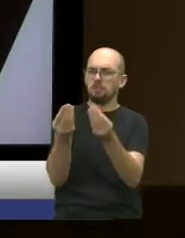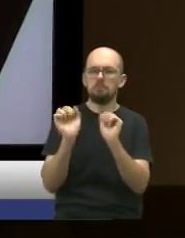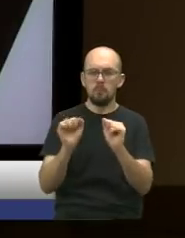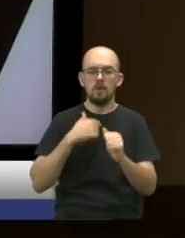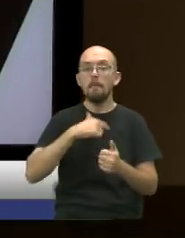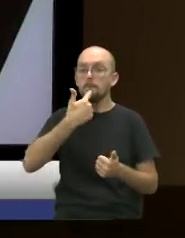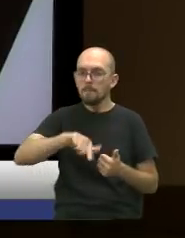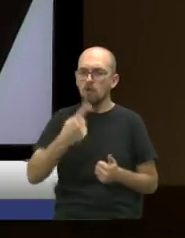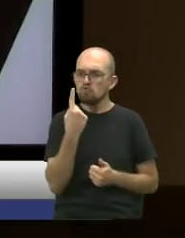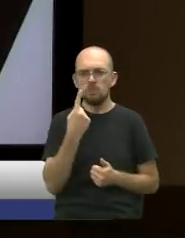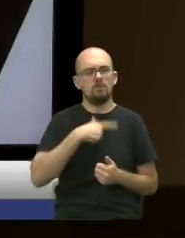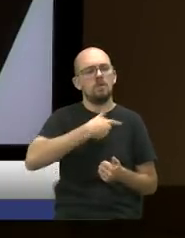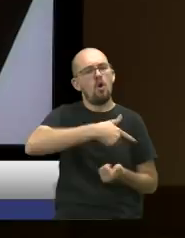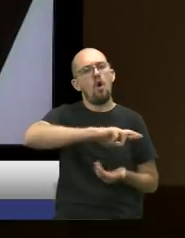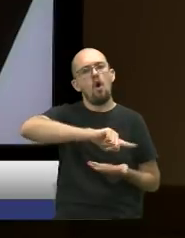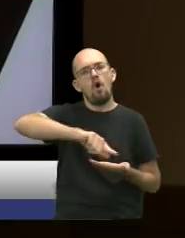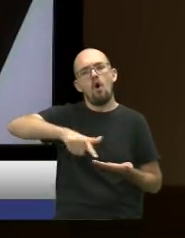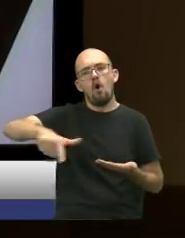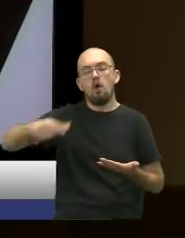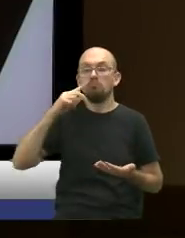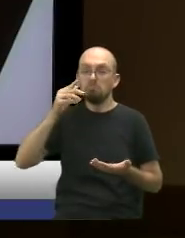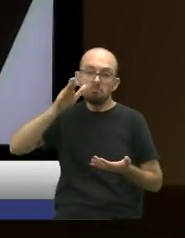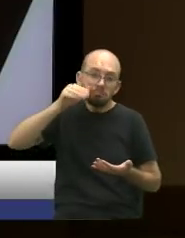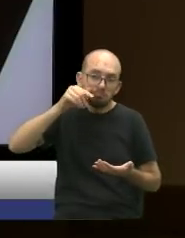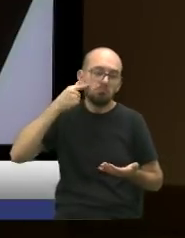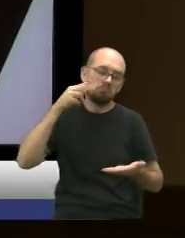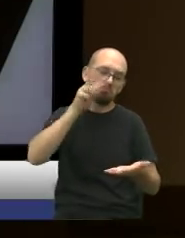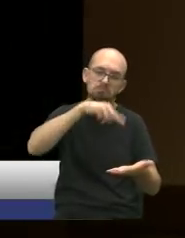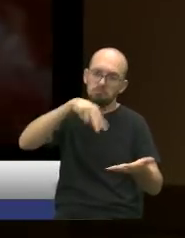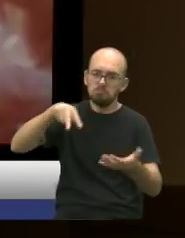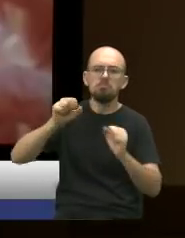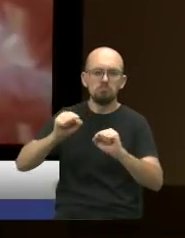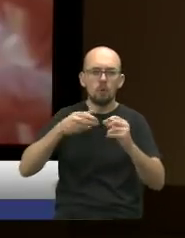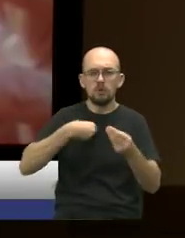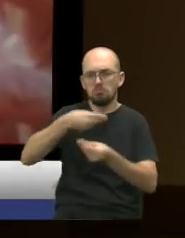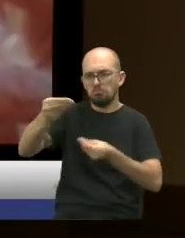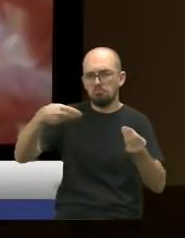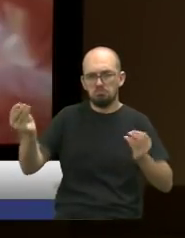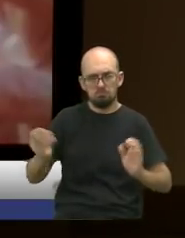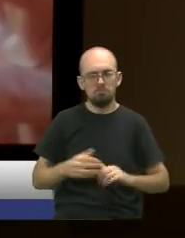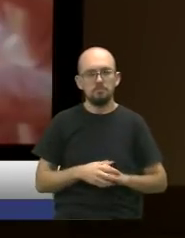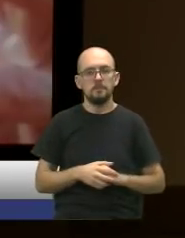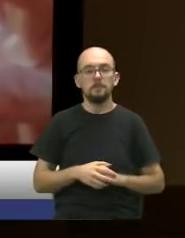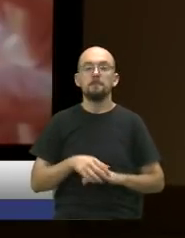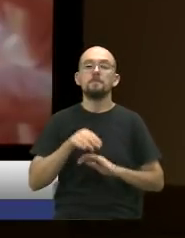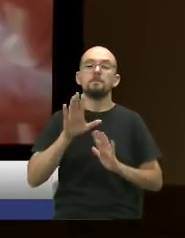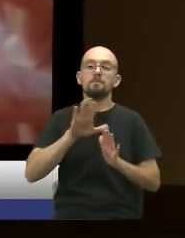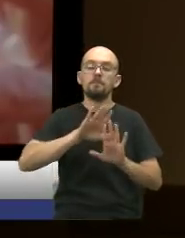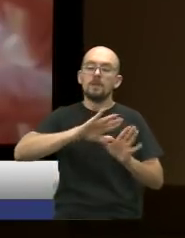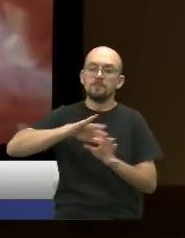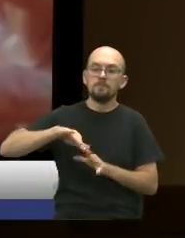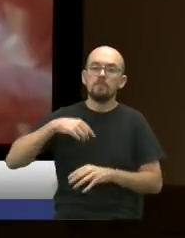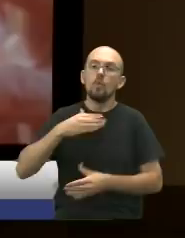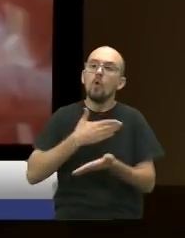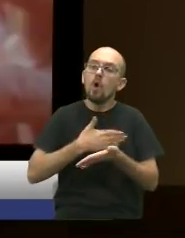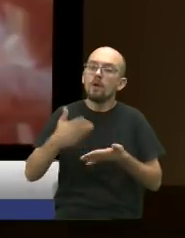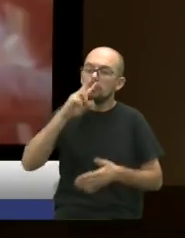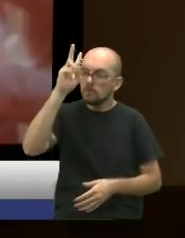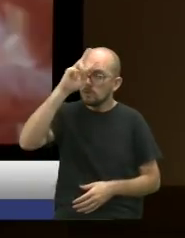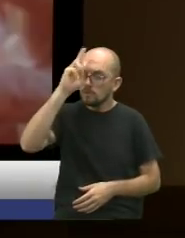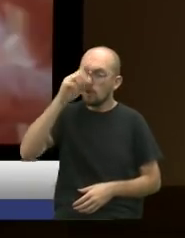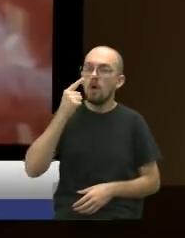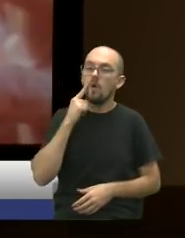aqui para quem tiver interesse. Fiquem à vontade para consultá-los. Mas para começar a contar essa história,